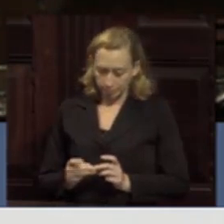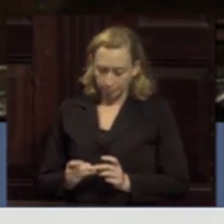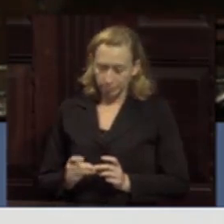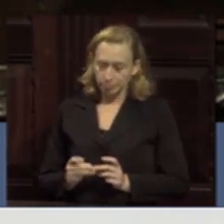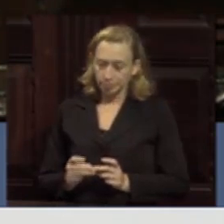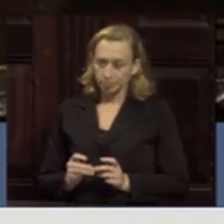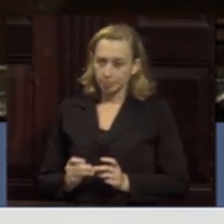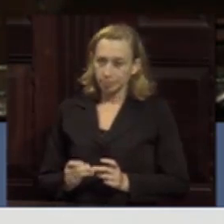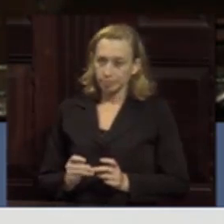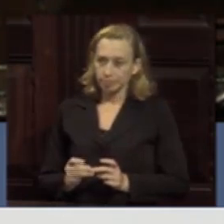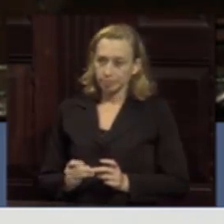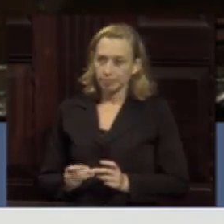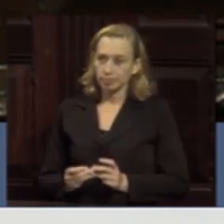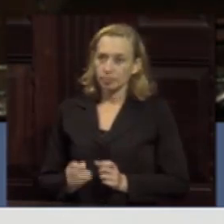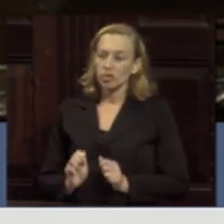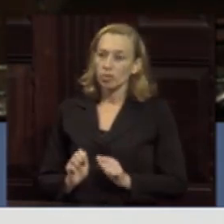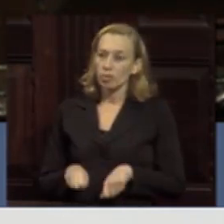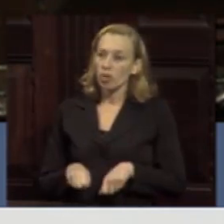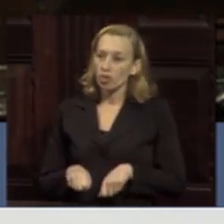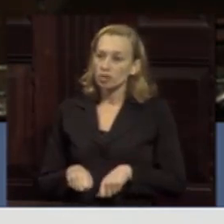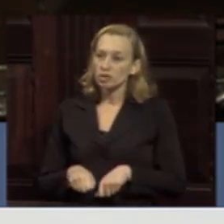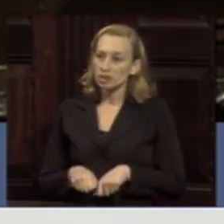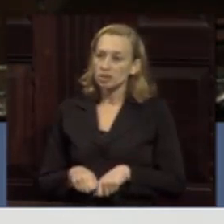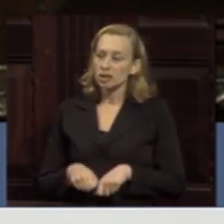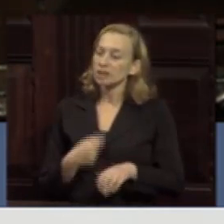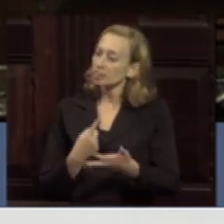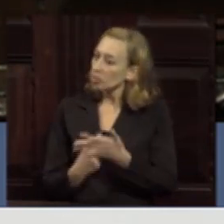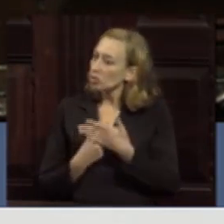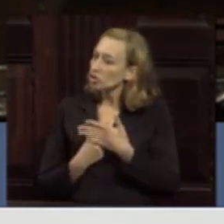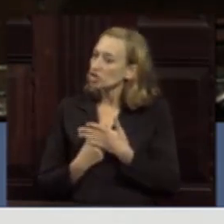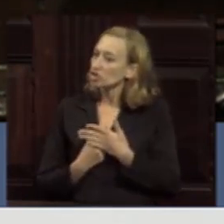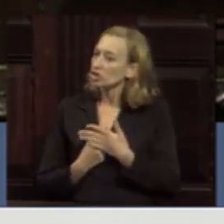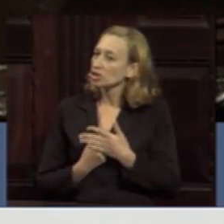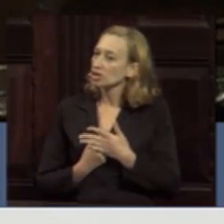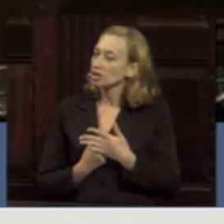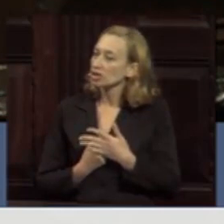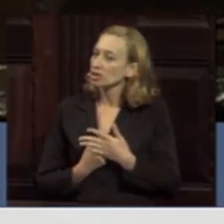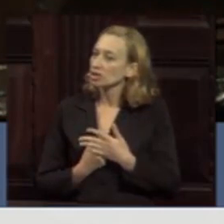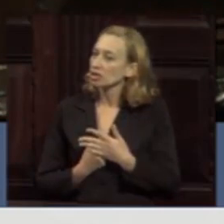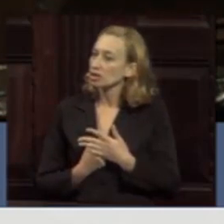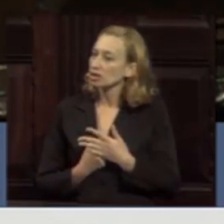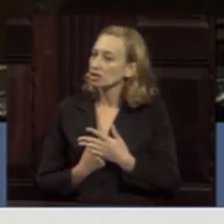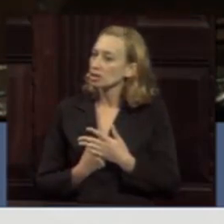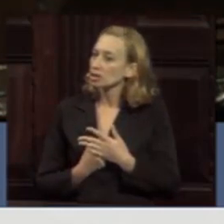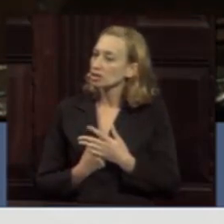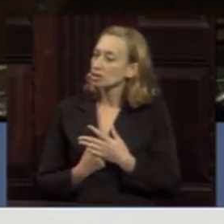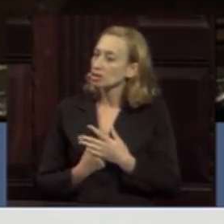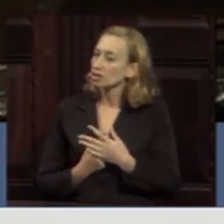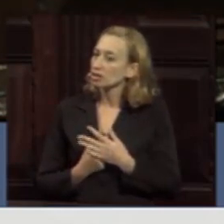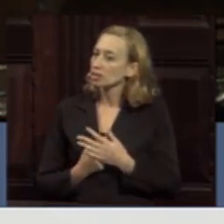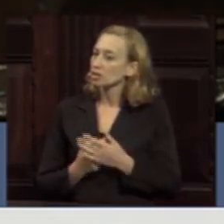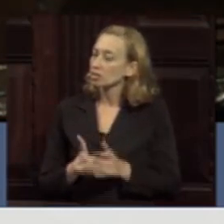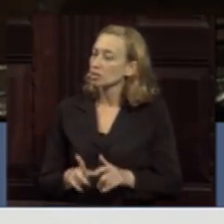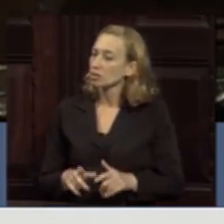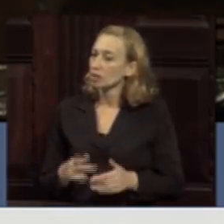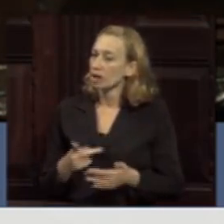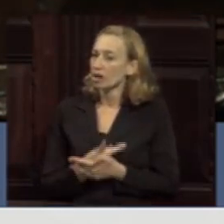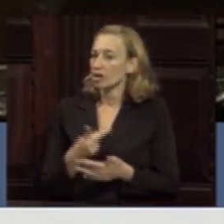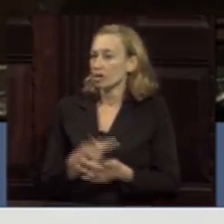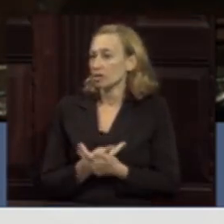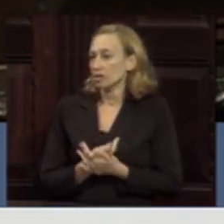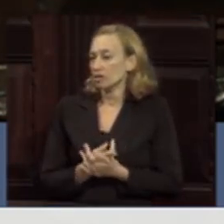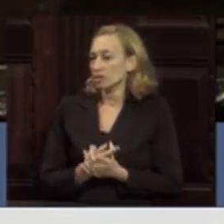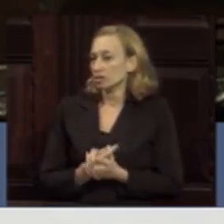consumidor possa se defender da prática ilícita, abusiva,